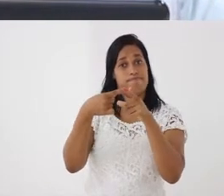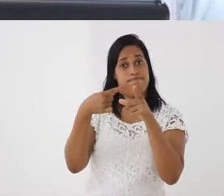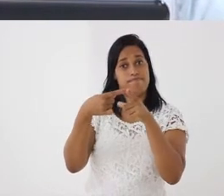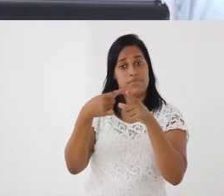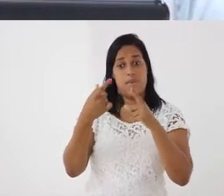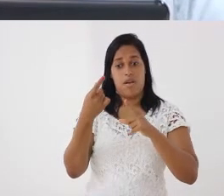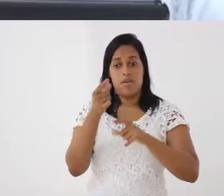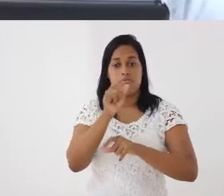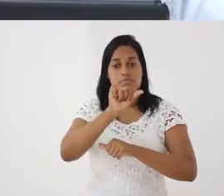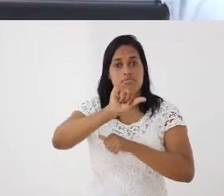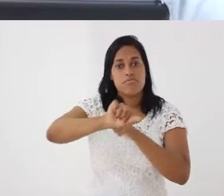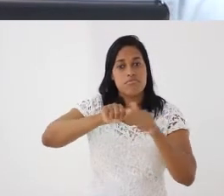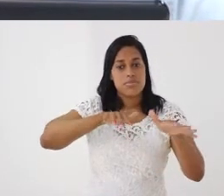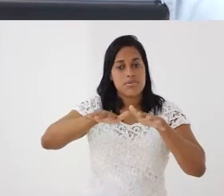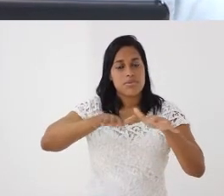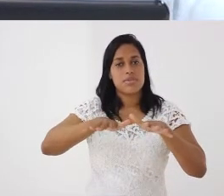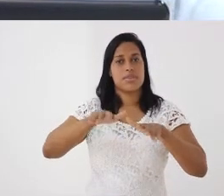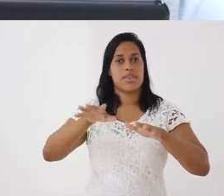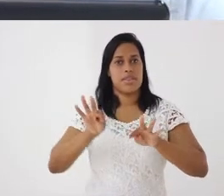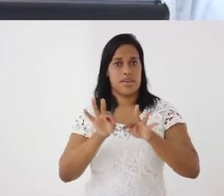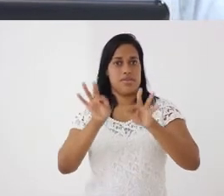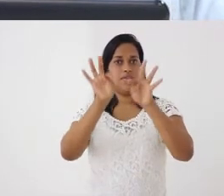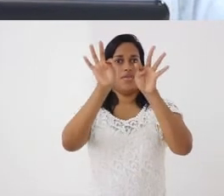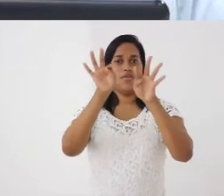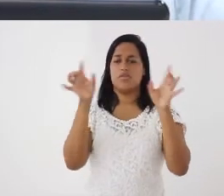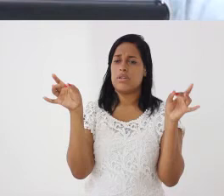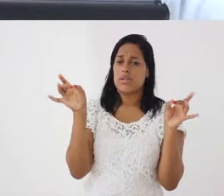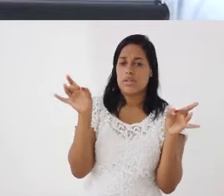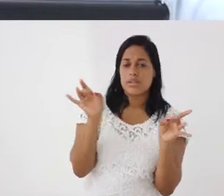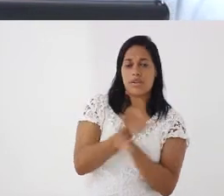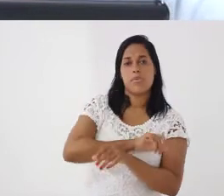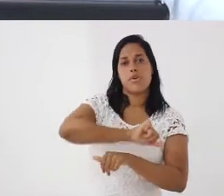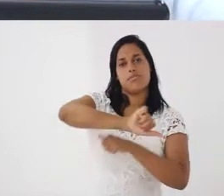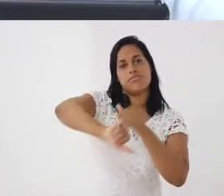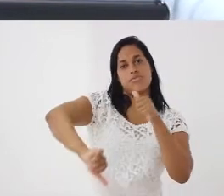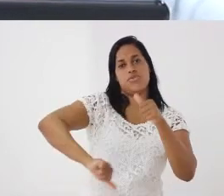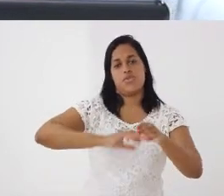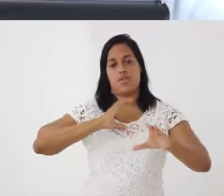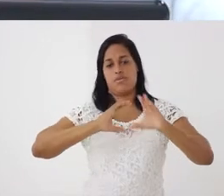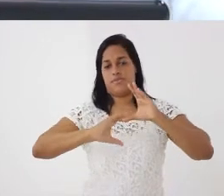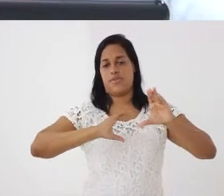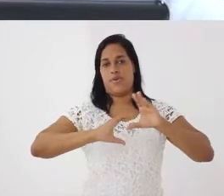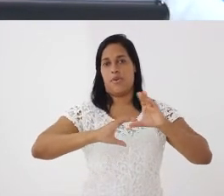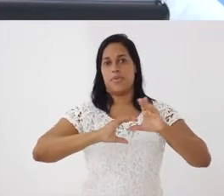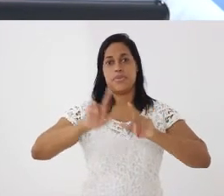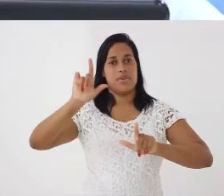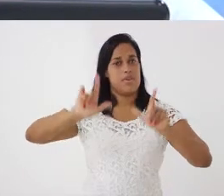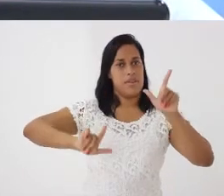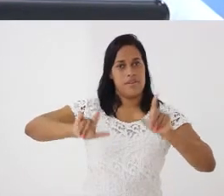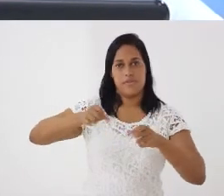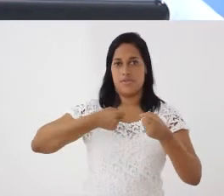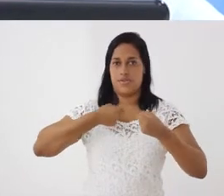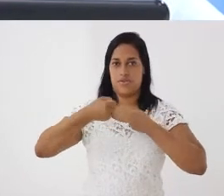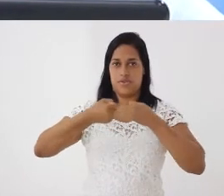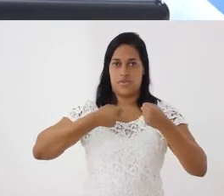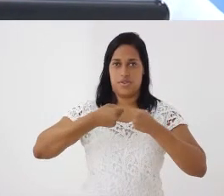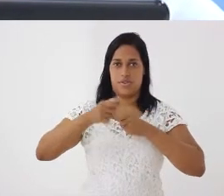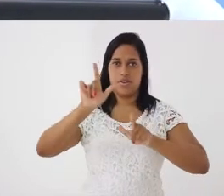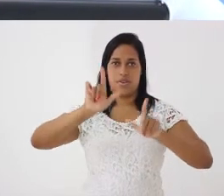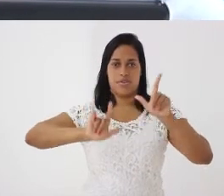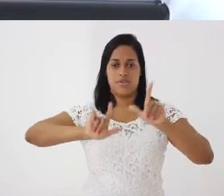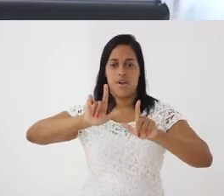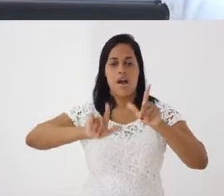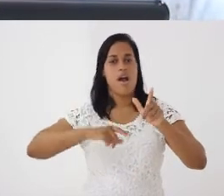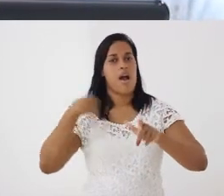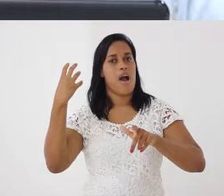revolução tecnológica, que eliminou distâncias e multiplicou a troca de informações via televisão, jornais,